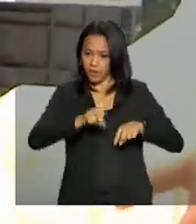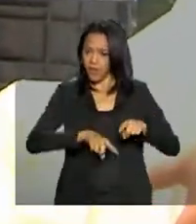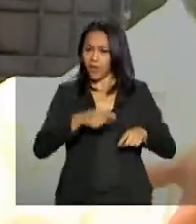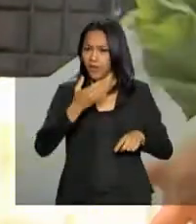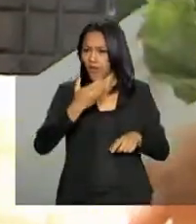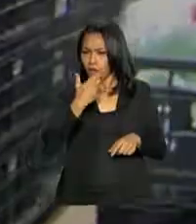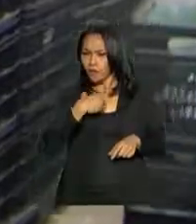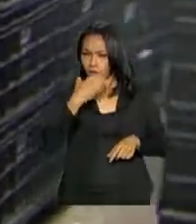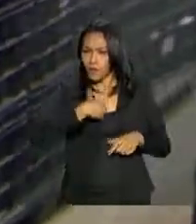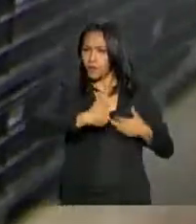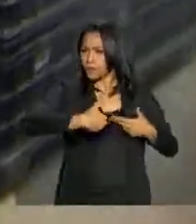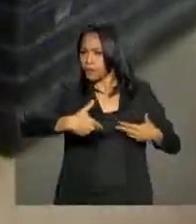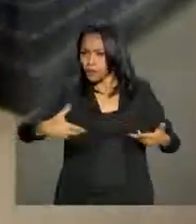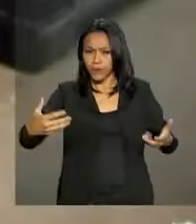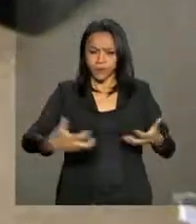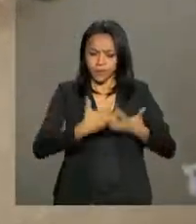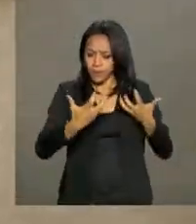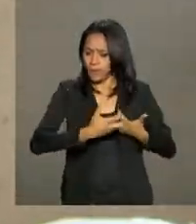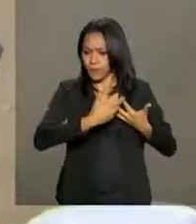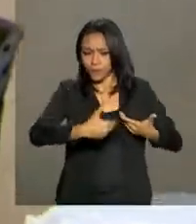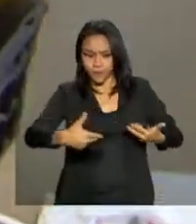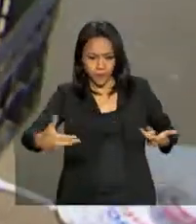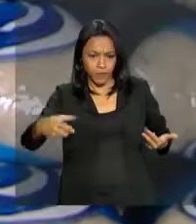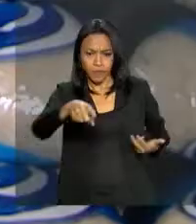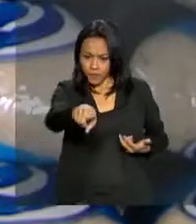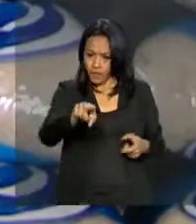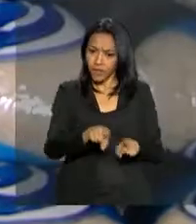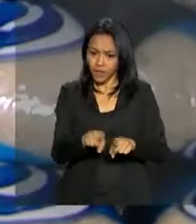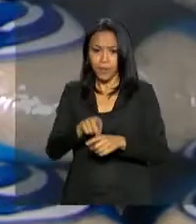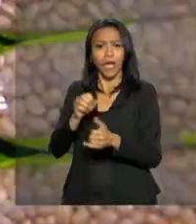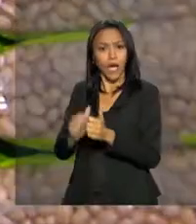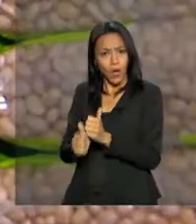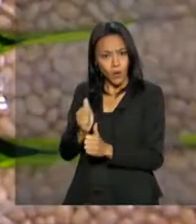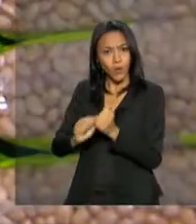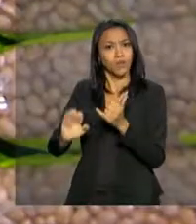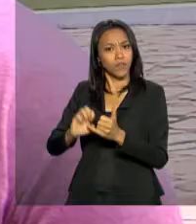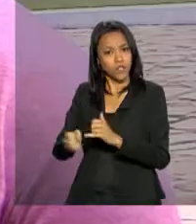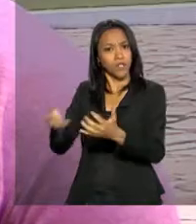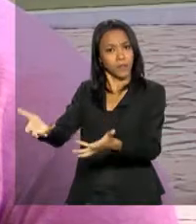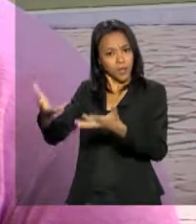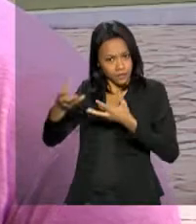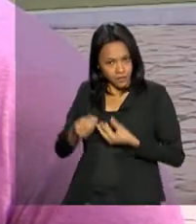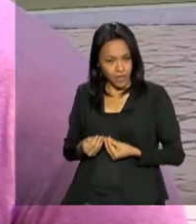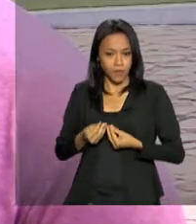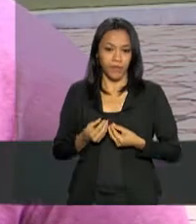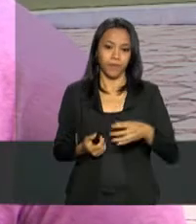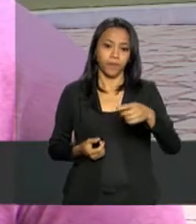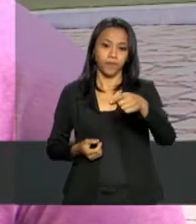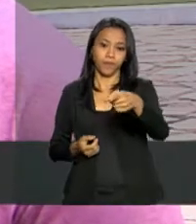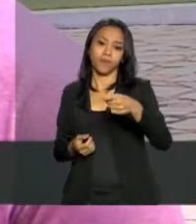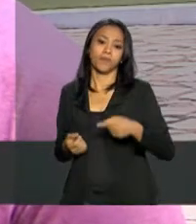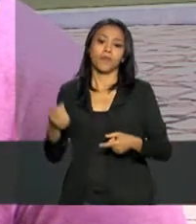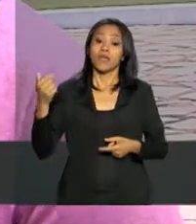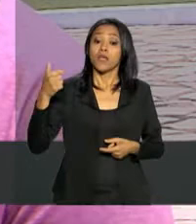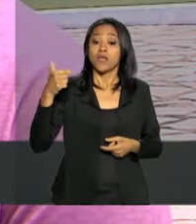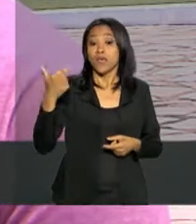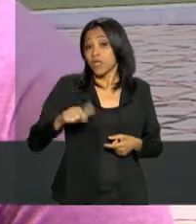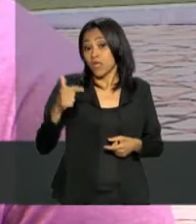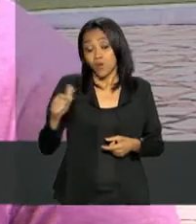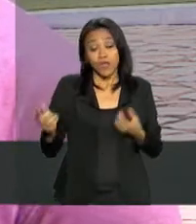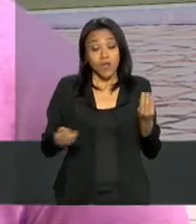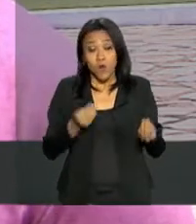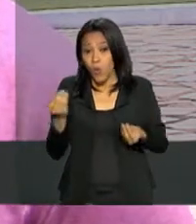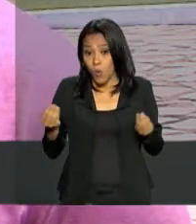hortaliças, frutas e até alimentos não perecíveis, como arroz e feijão. A instituição não tem como custear todos esses tipos